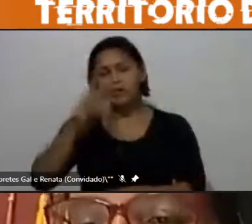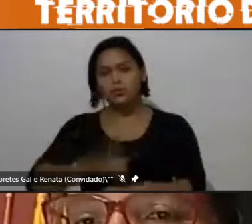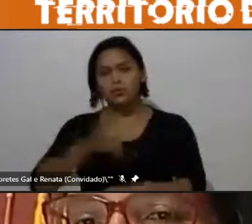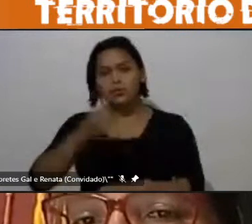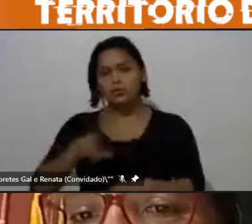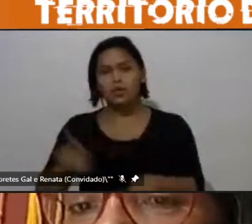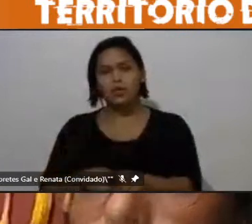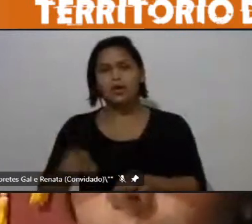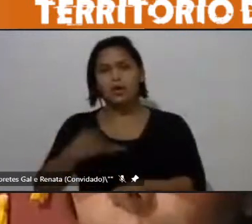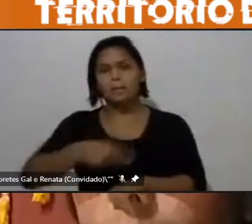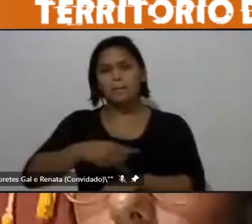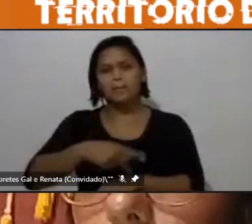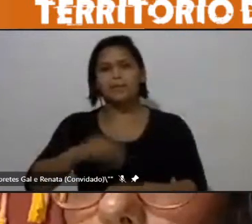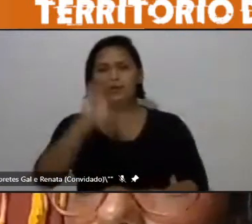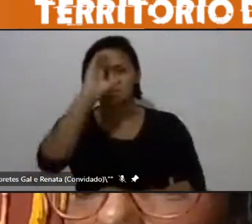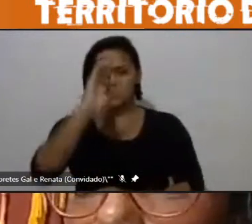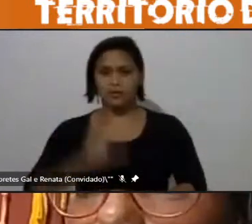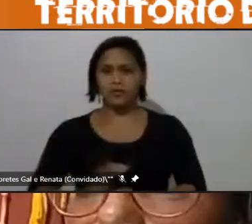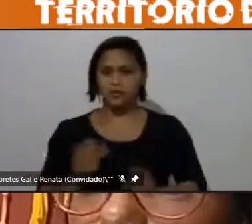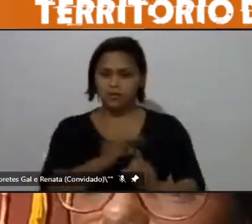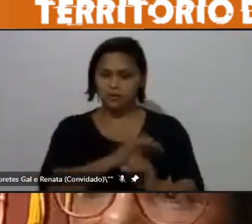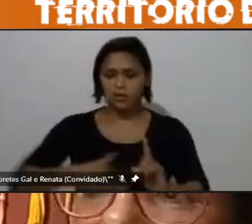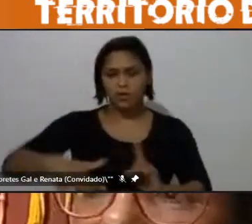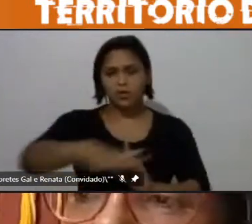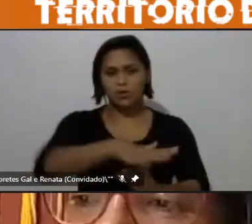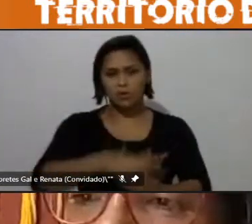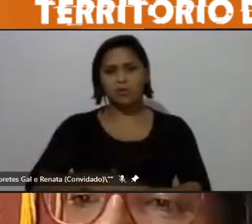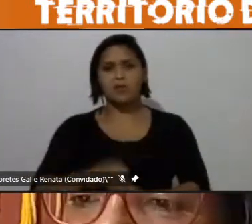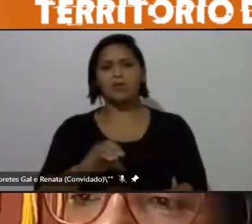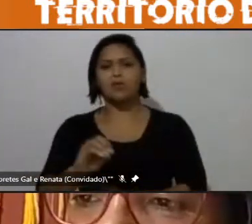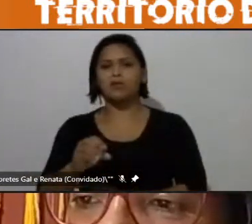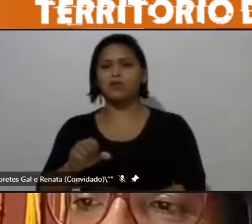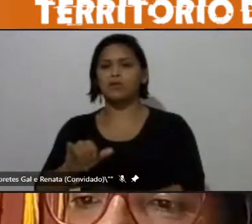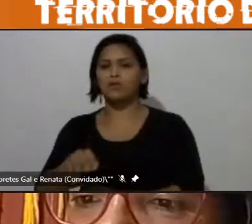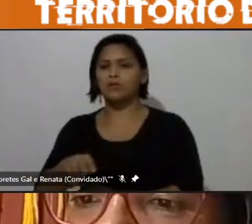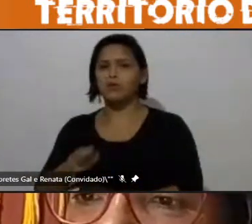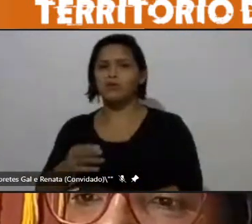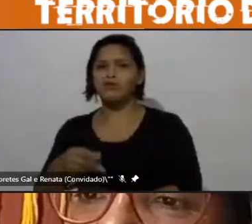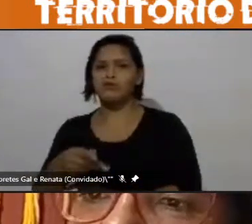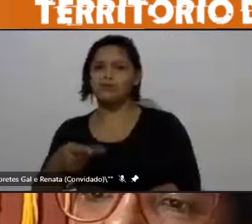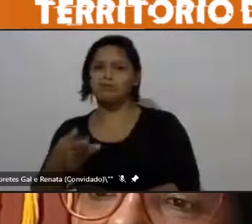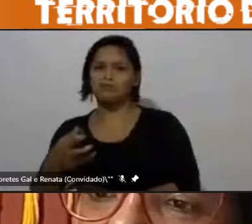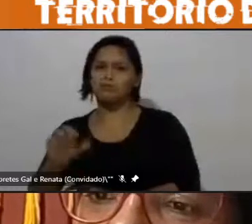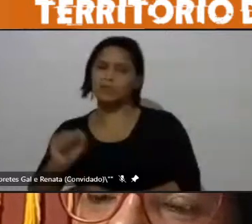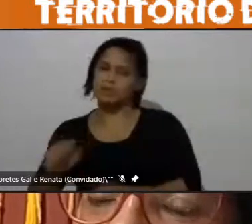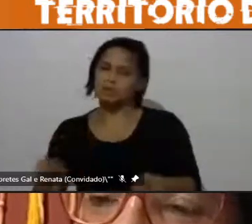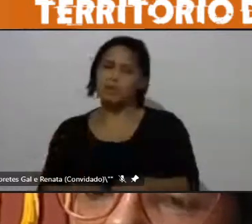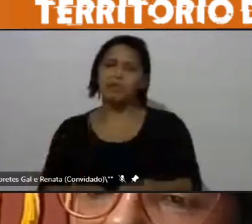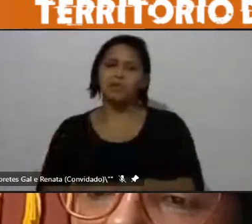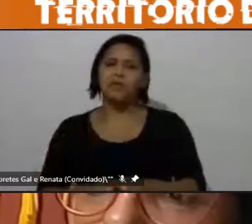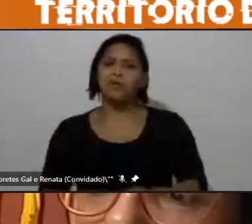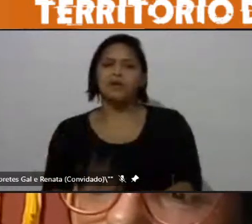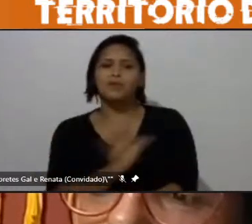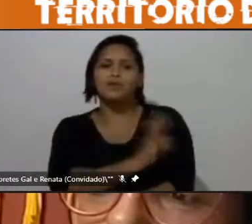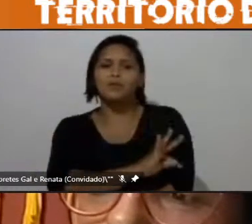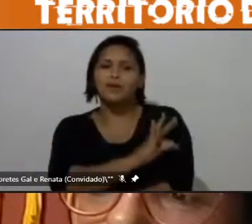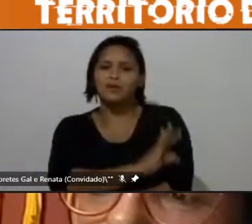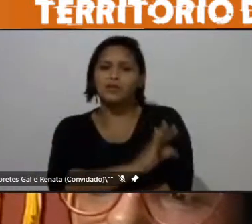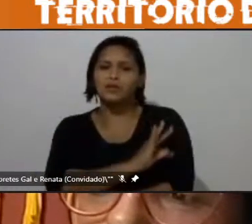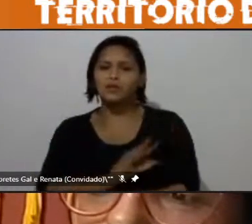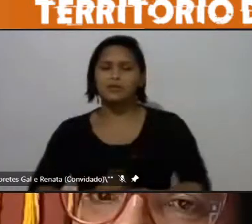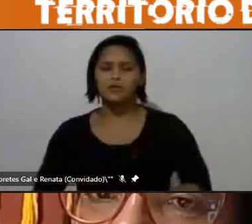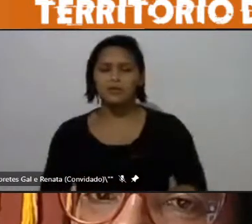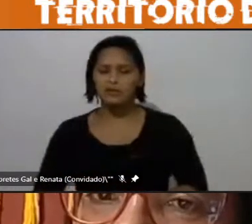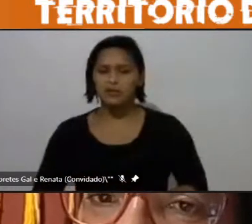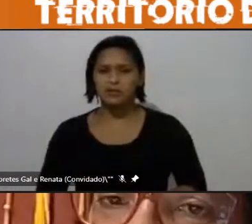Pós-Colonialismo e Cidadania Global do Centro de Estudos Sociais da Universidade de Coimbra, bolsista da Fundação de Ciência e Tecnologia e Fundo Social